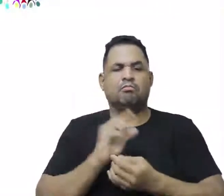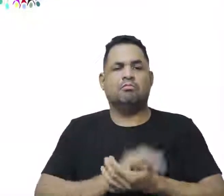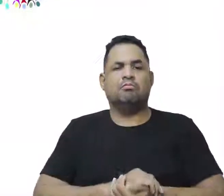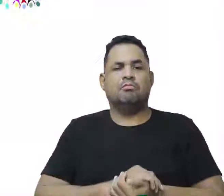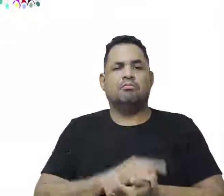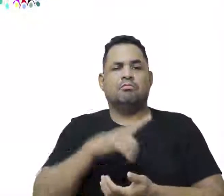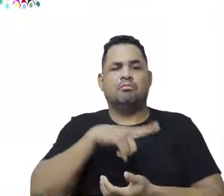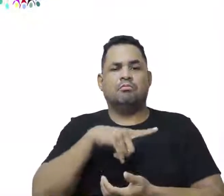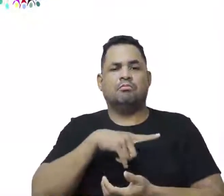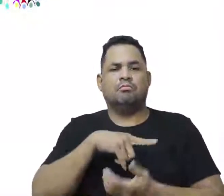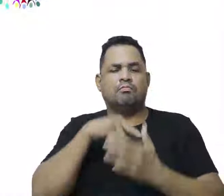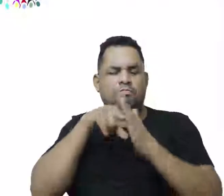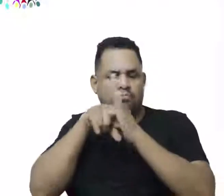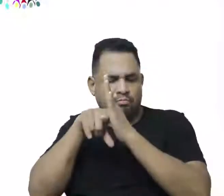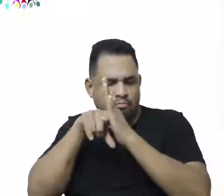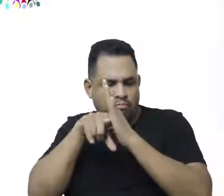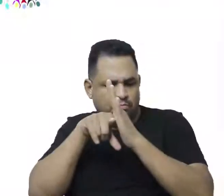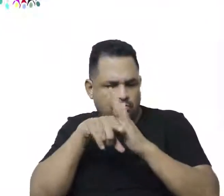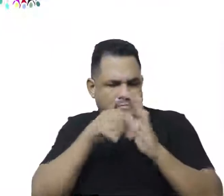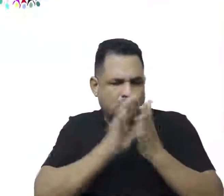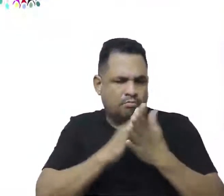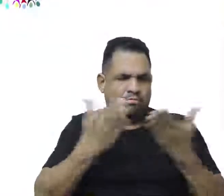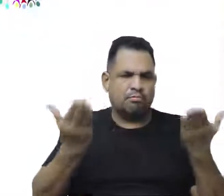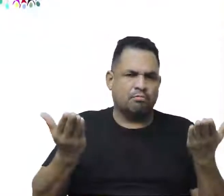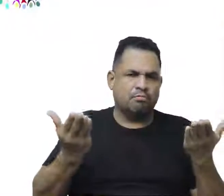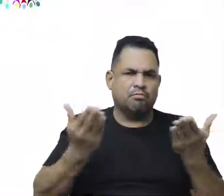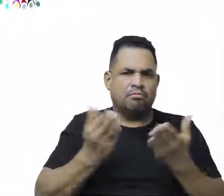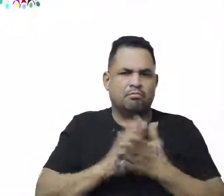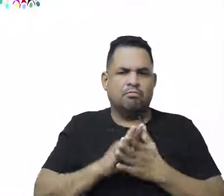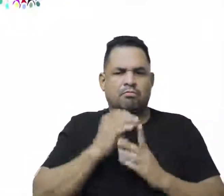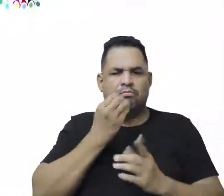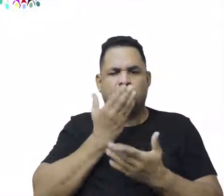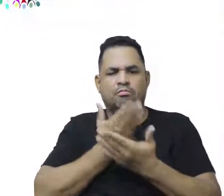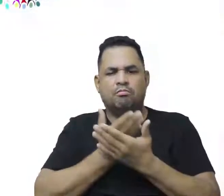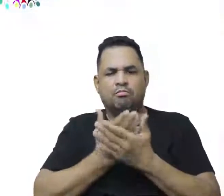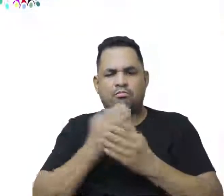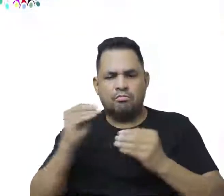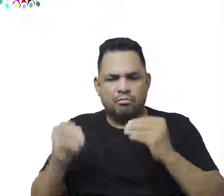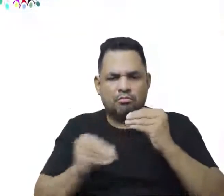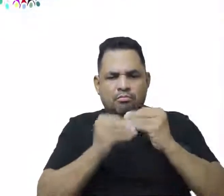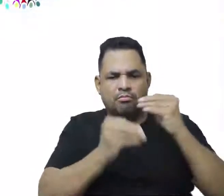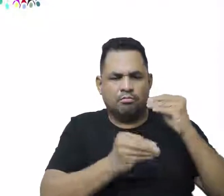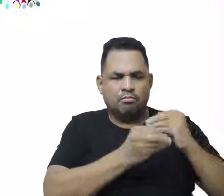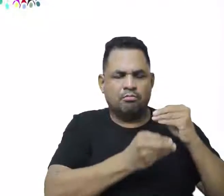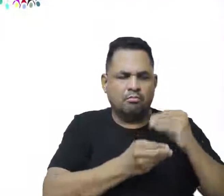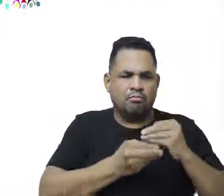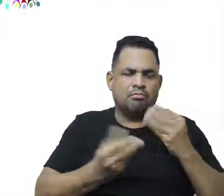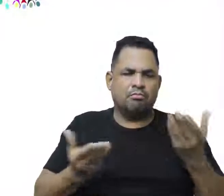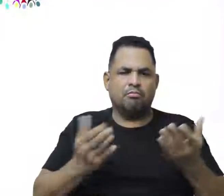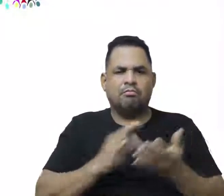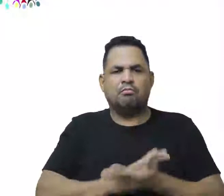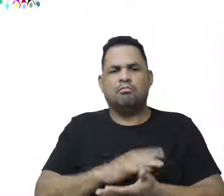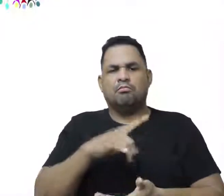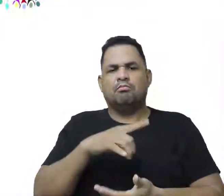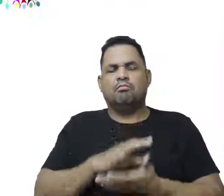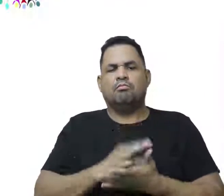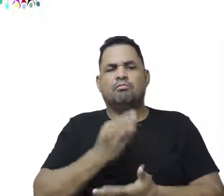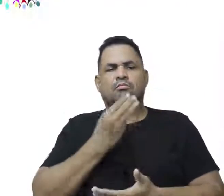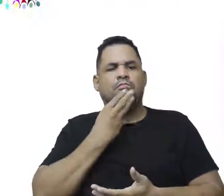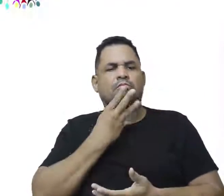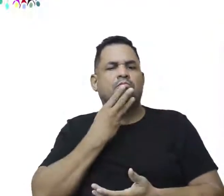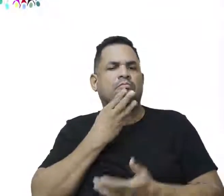ele tem uma análise de algo ali e um estudo vai complementando o outro né então vermelha ele